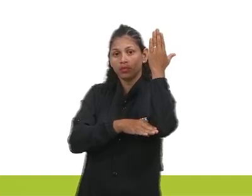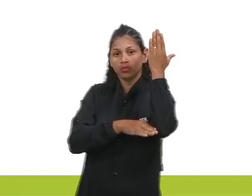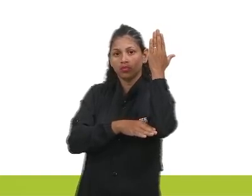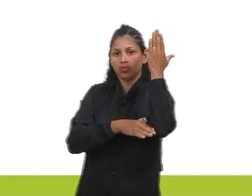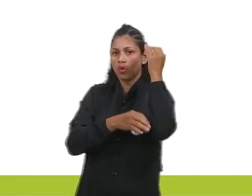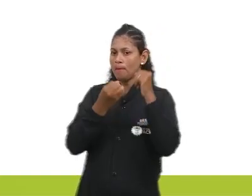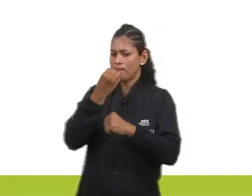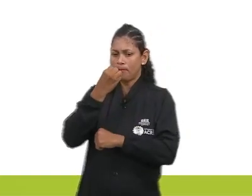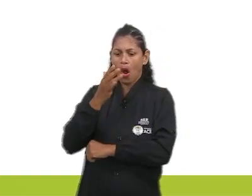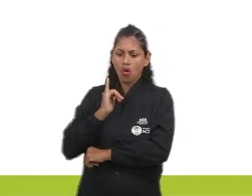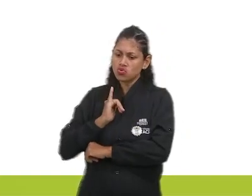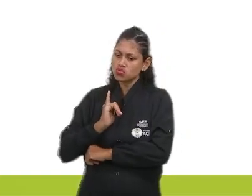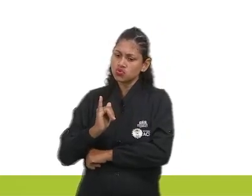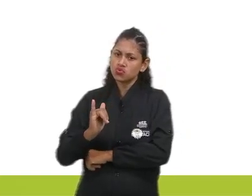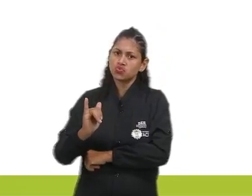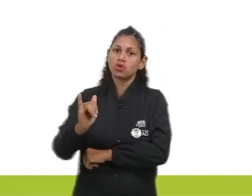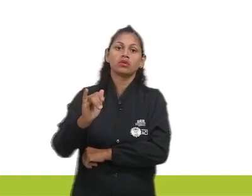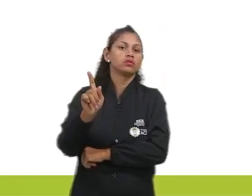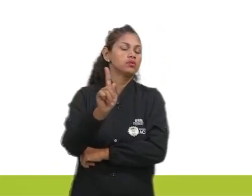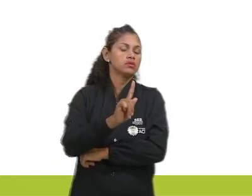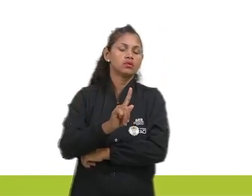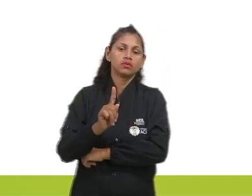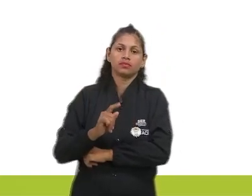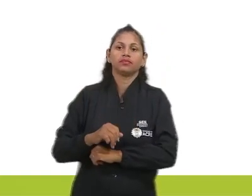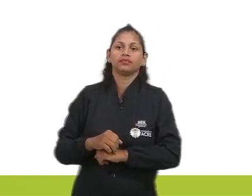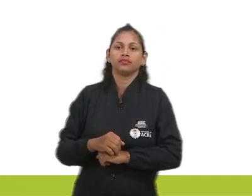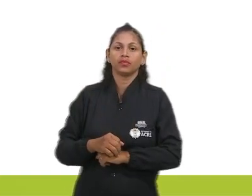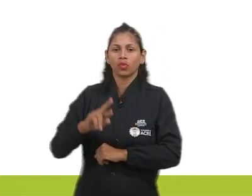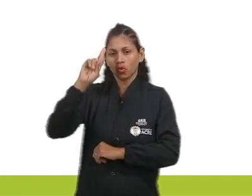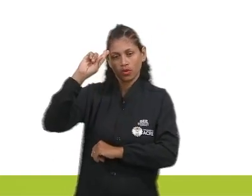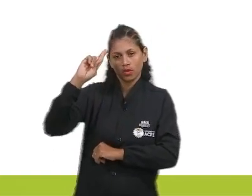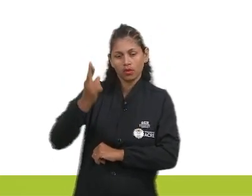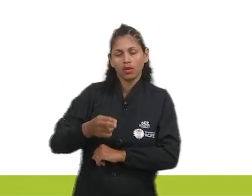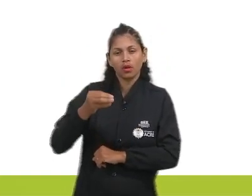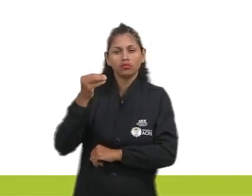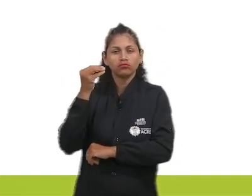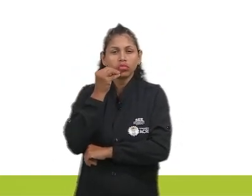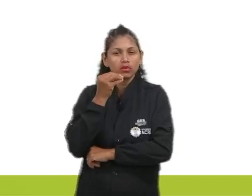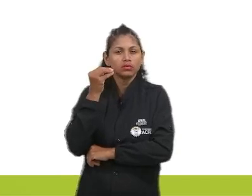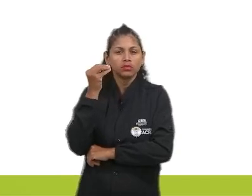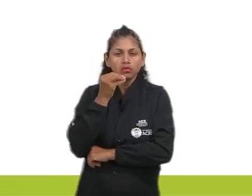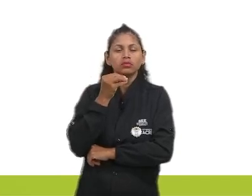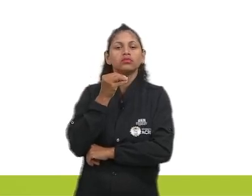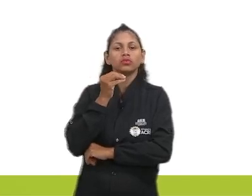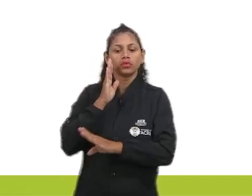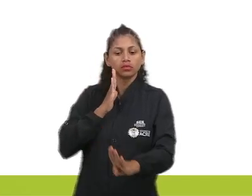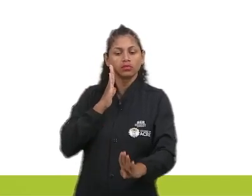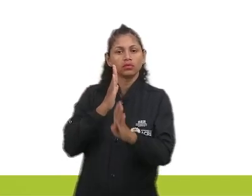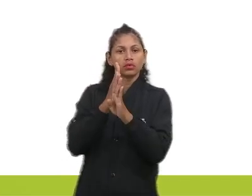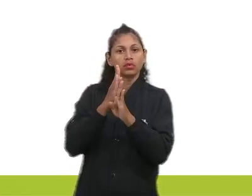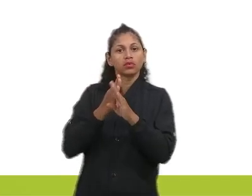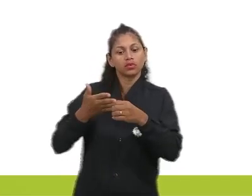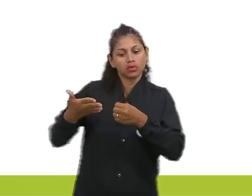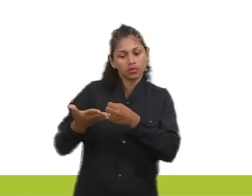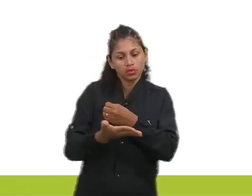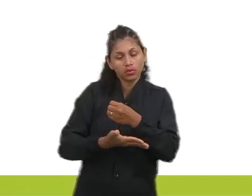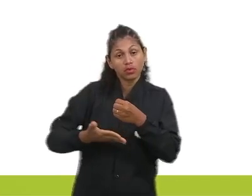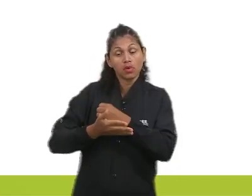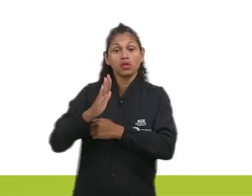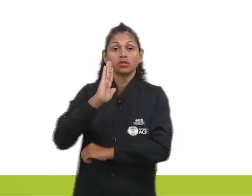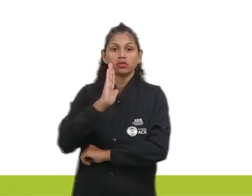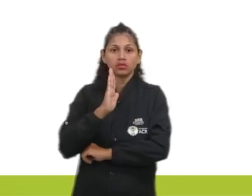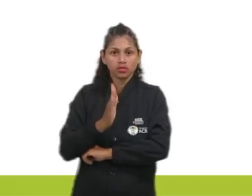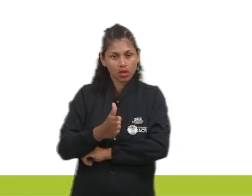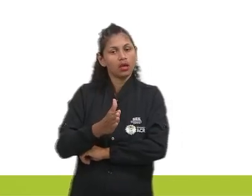energia. Agora, o racionalismo tenta encontrar os princípios gerais já